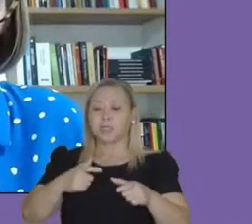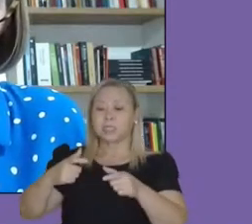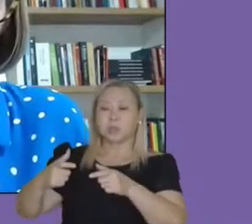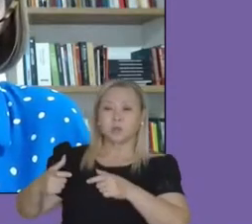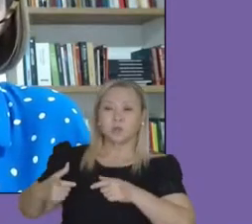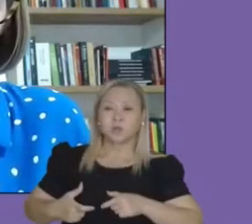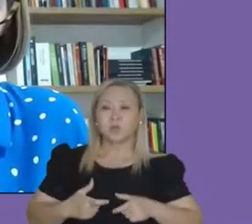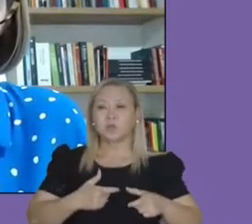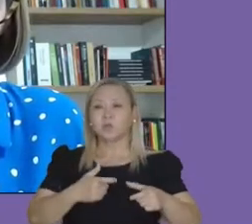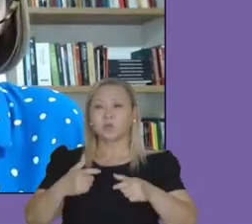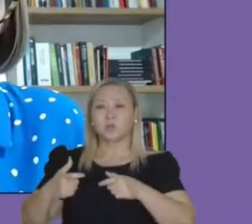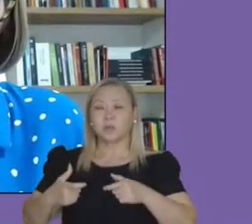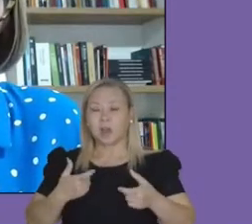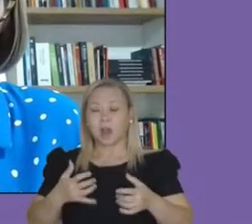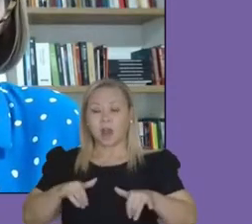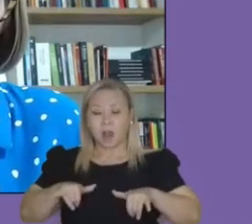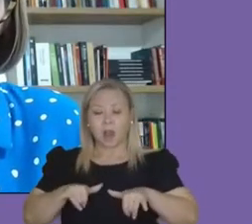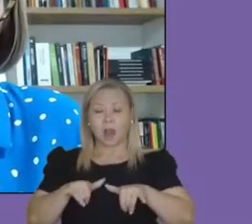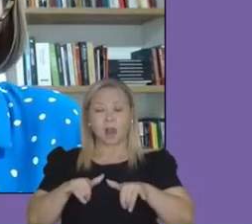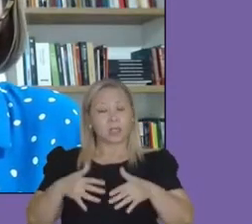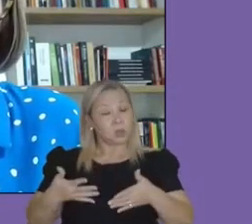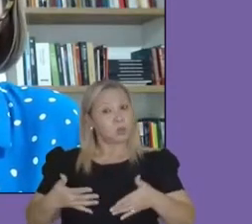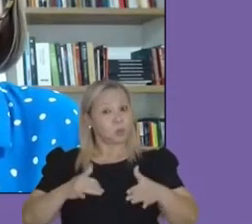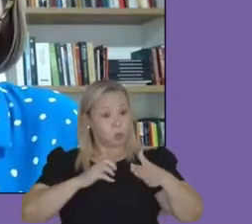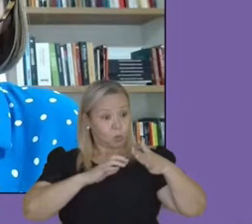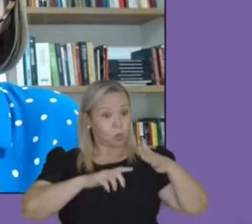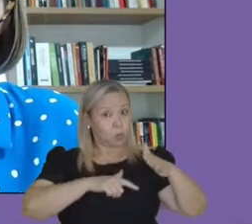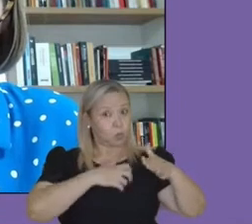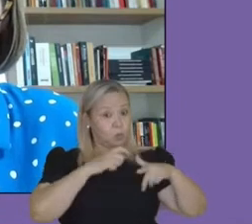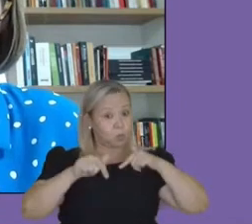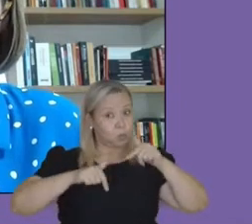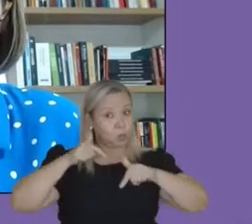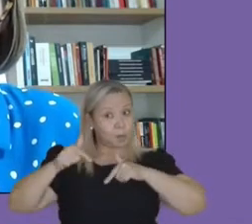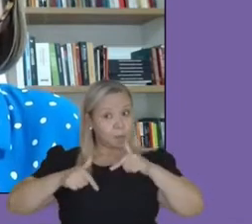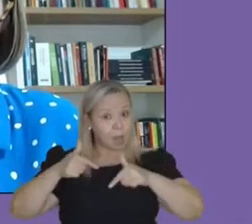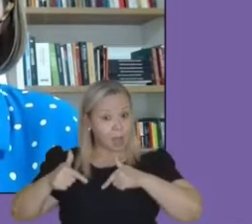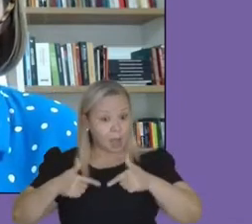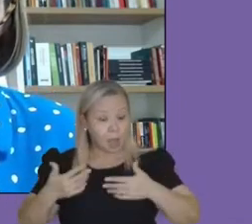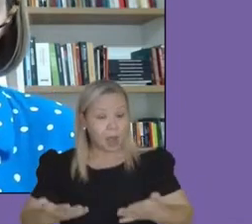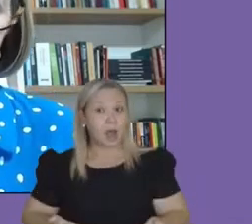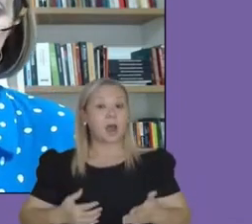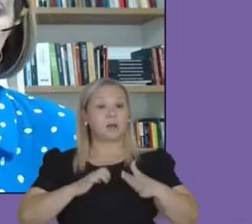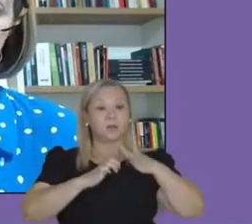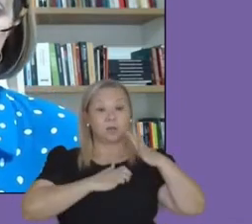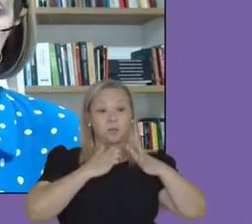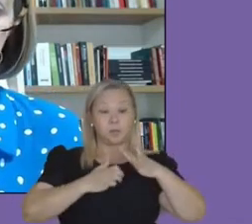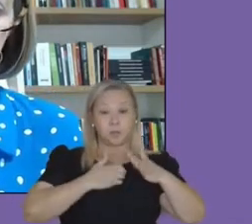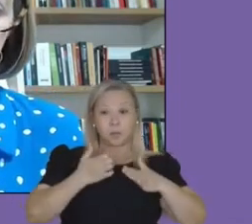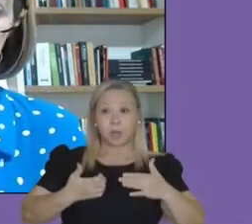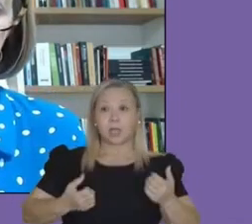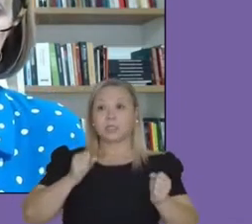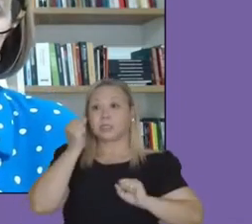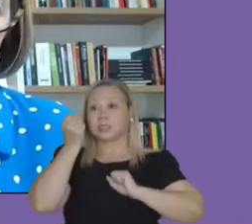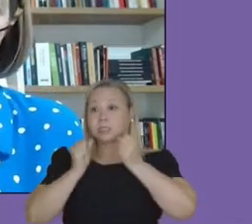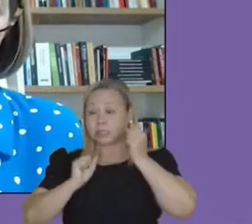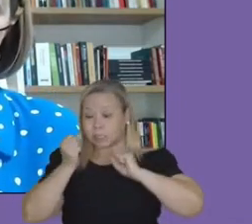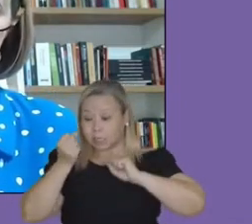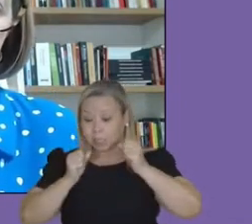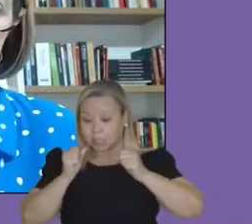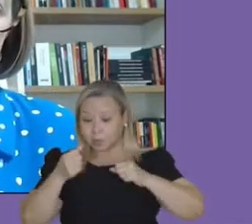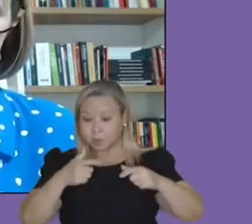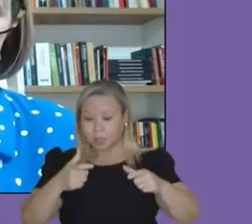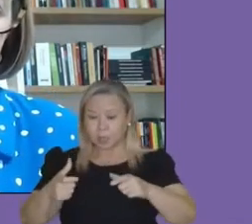perdem espaços no mercado de trabalho, perdem espaços na academia, perdem espaços